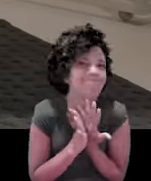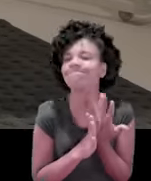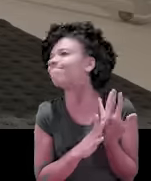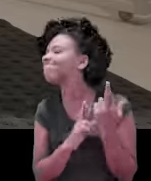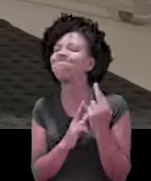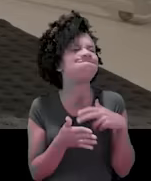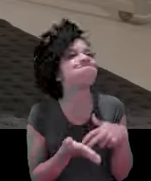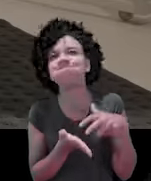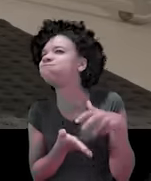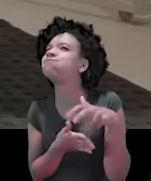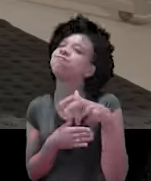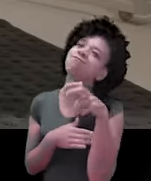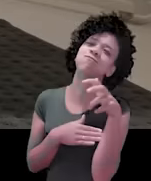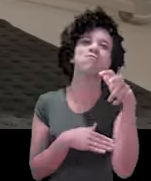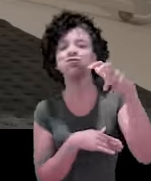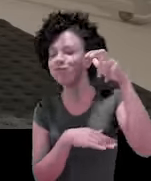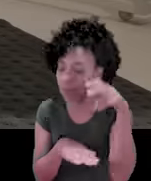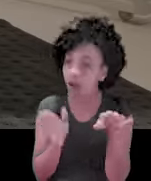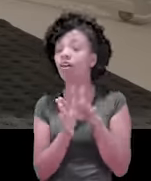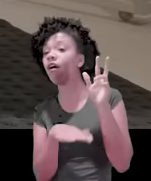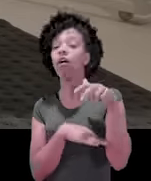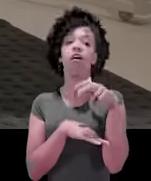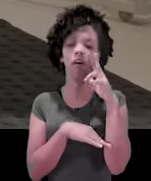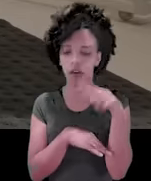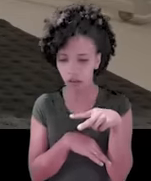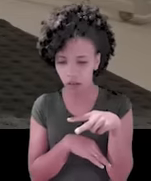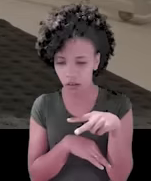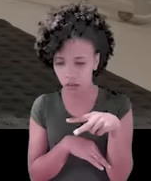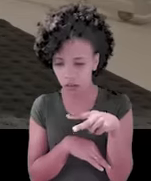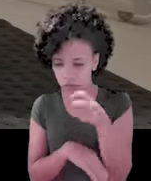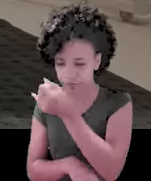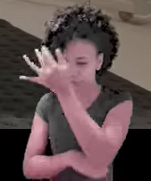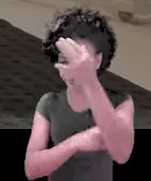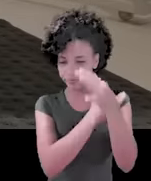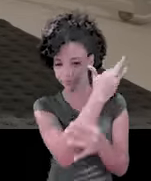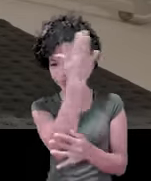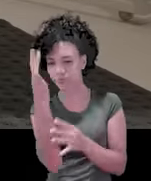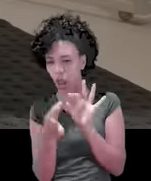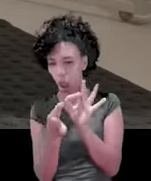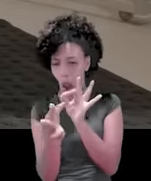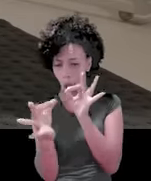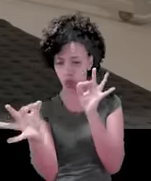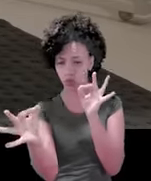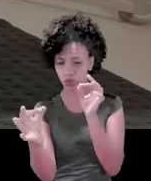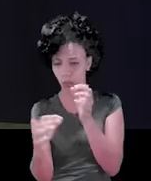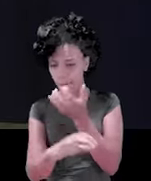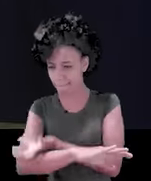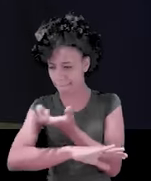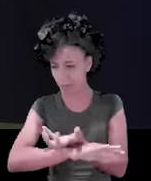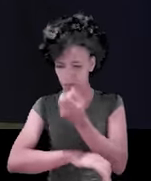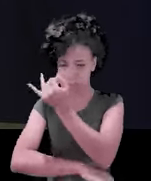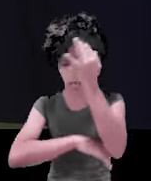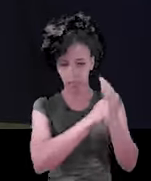expectativa Patatá para amanhã já tá tchau fica falar em cima olhava de cima Beijo tô mais longe do que nunca mato